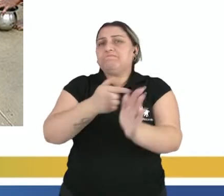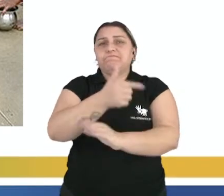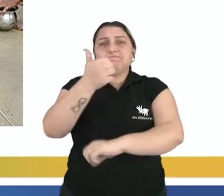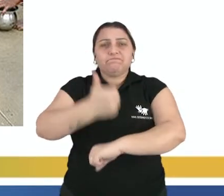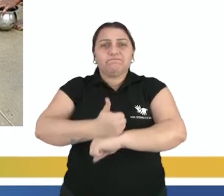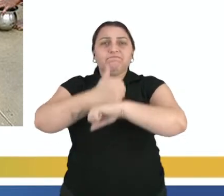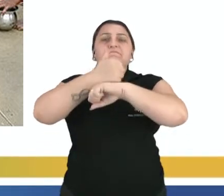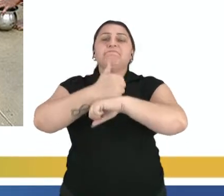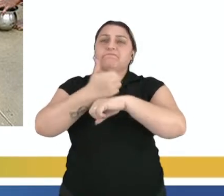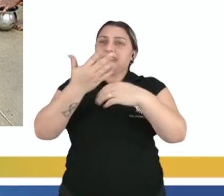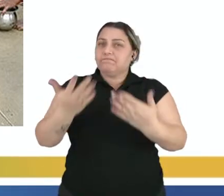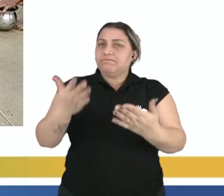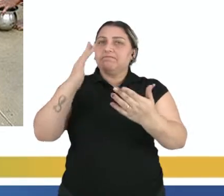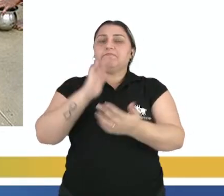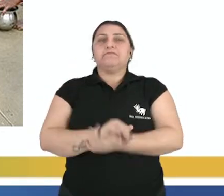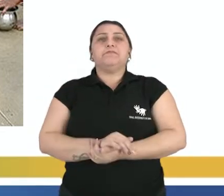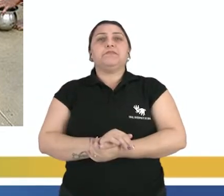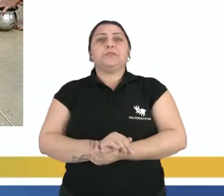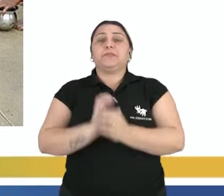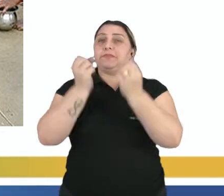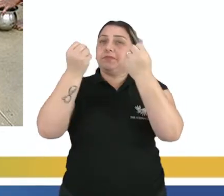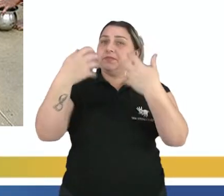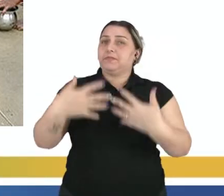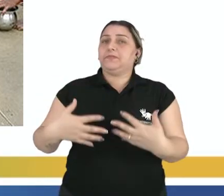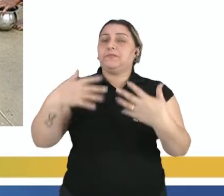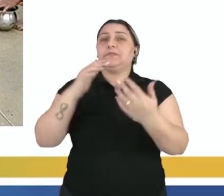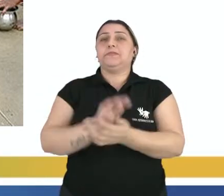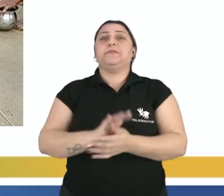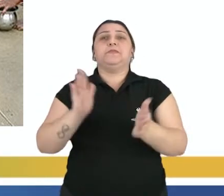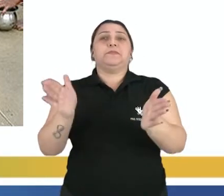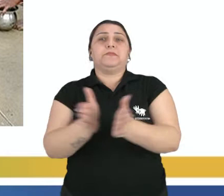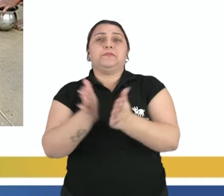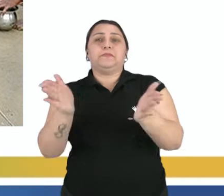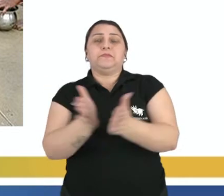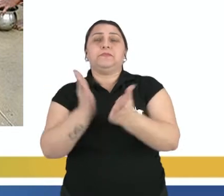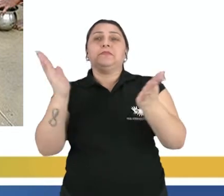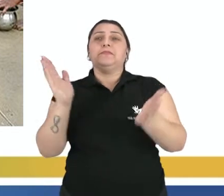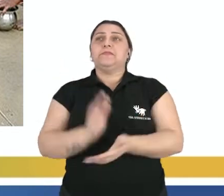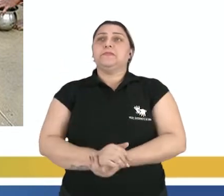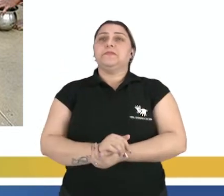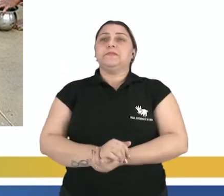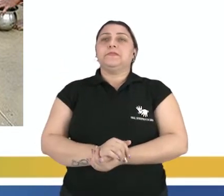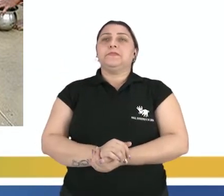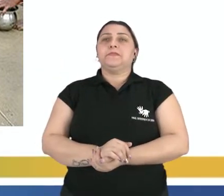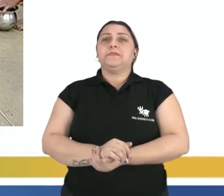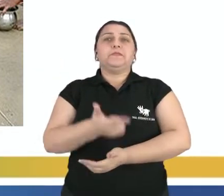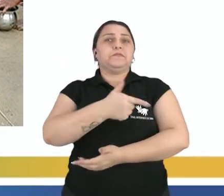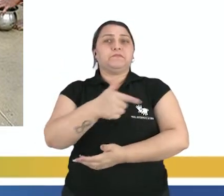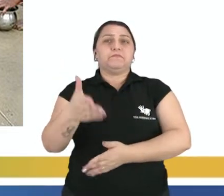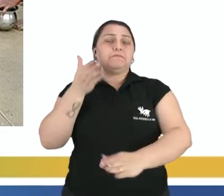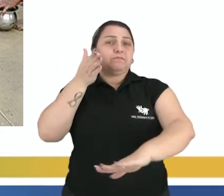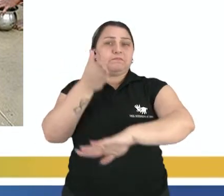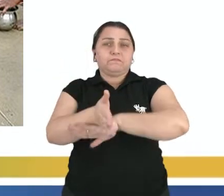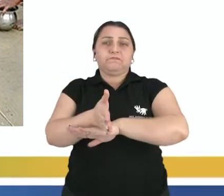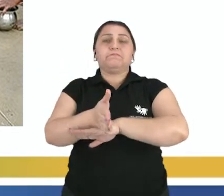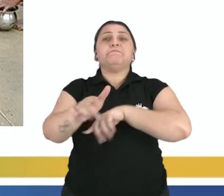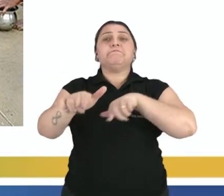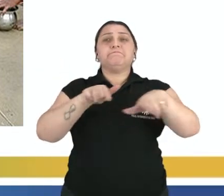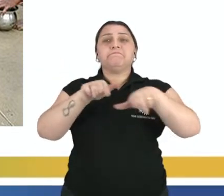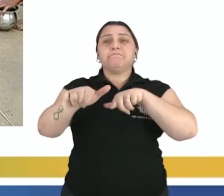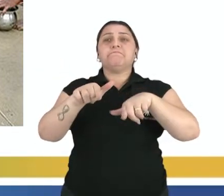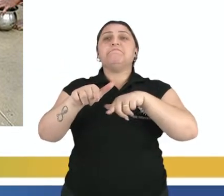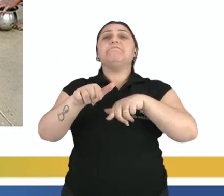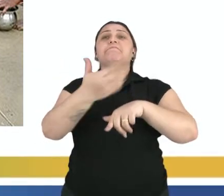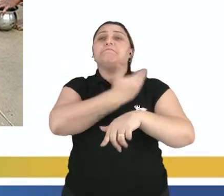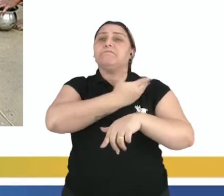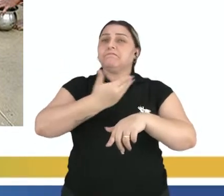qualidade nisto, né? Então, a gente está aí definindo a questão da pobreza, né? Que é essa questão de não ter acesso aos serviços